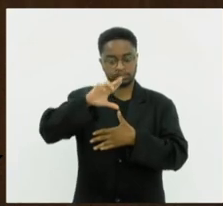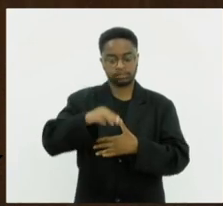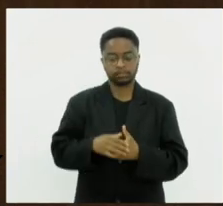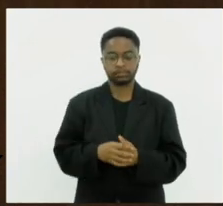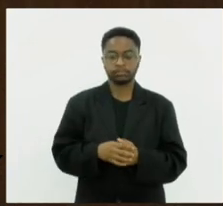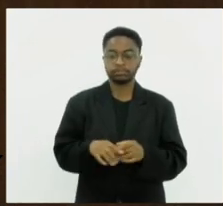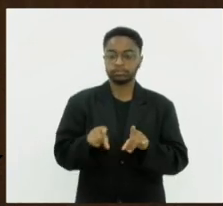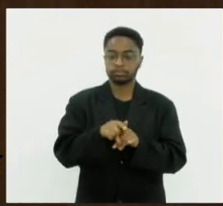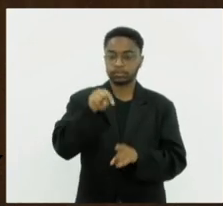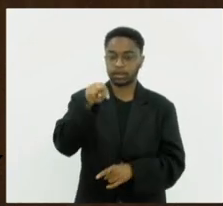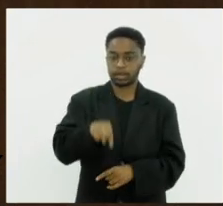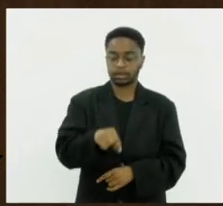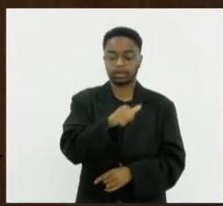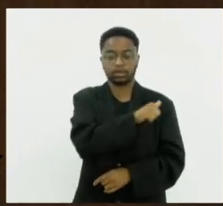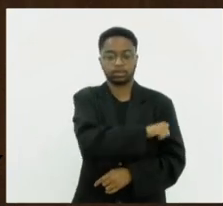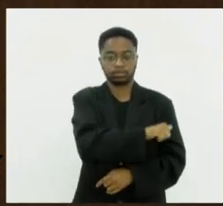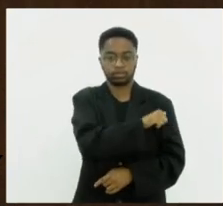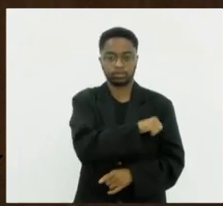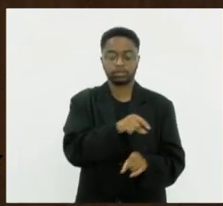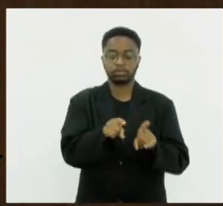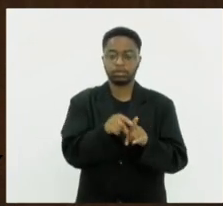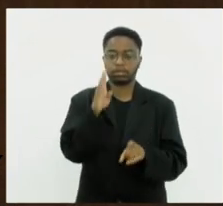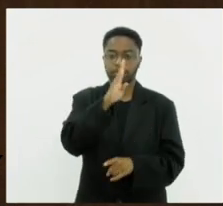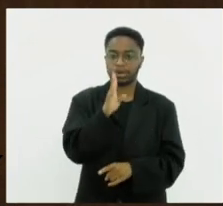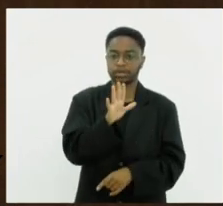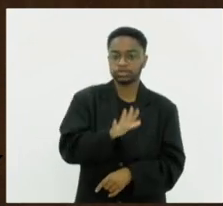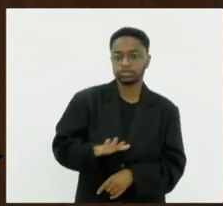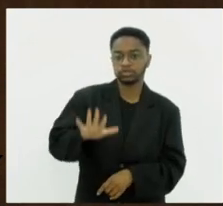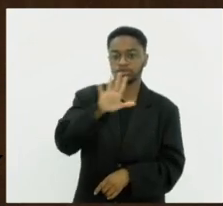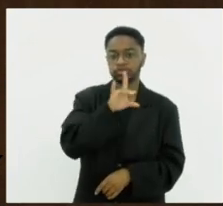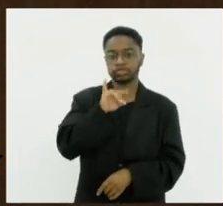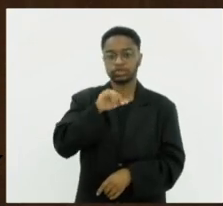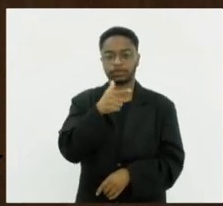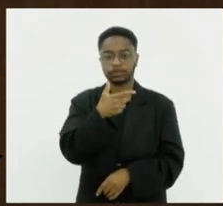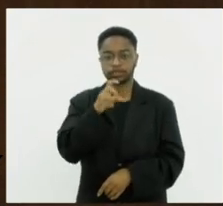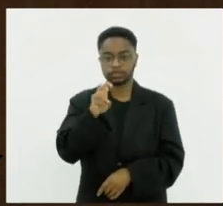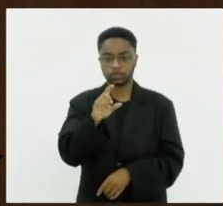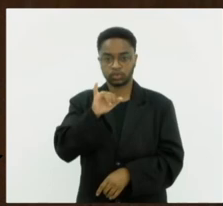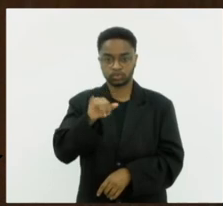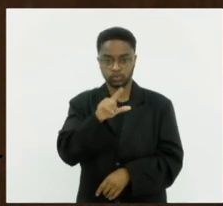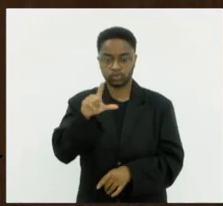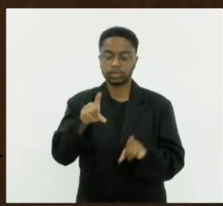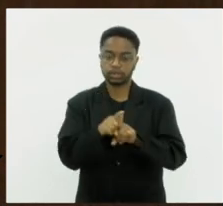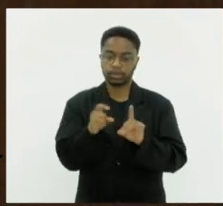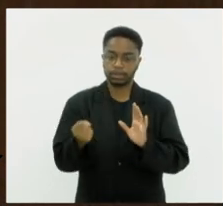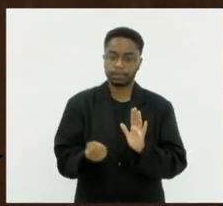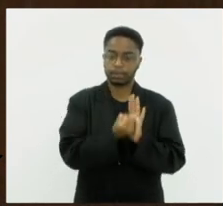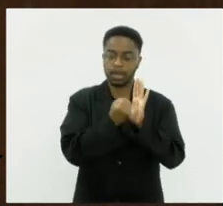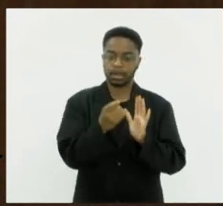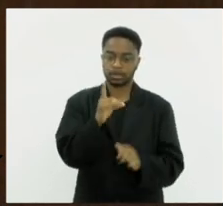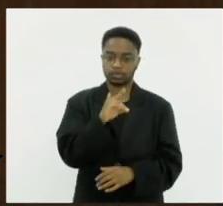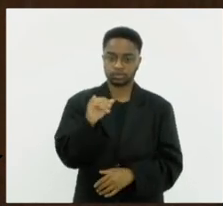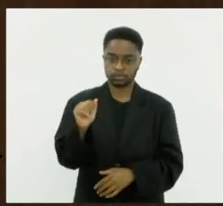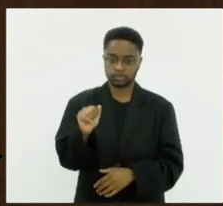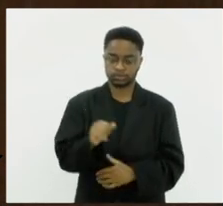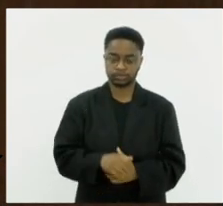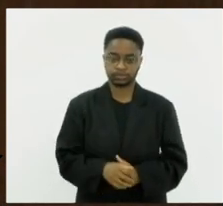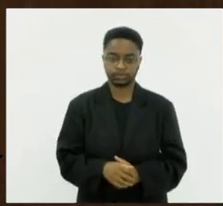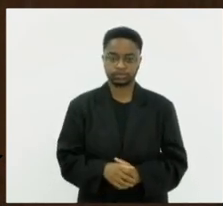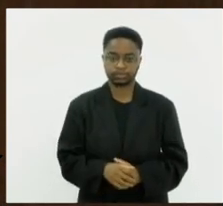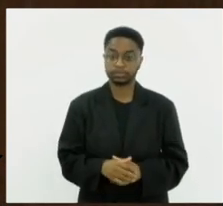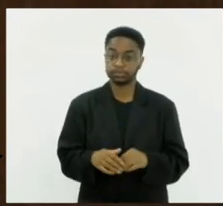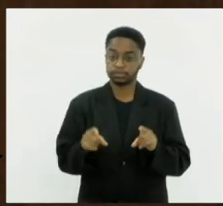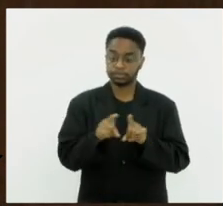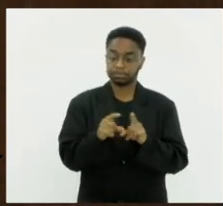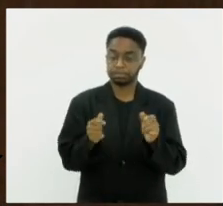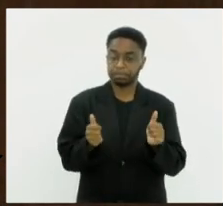Rio de Janeiro, assim como no Brasil, o dia 25 de julho é também esta data. E, próximo a